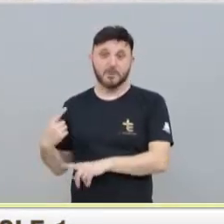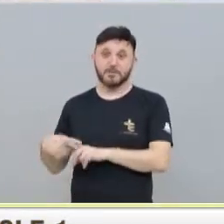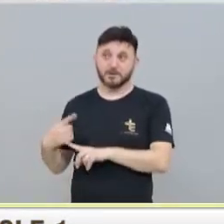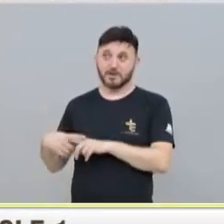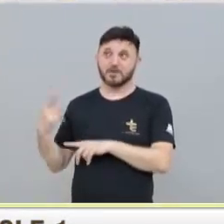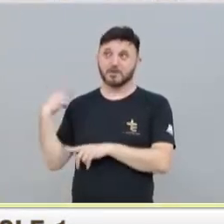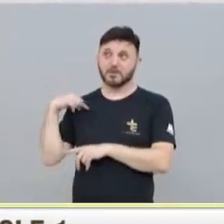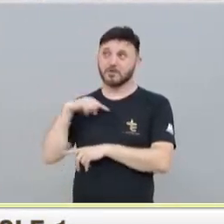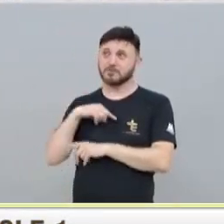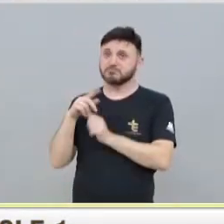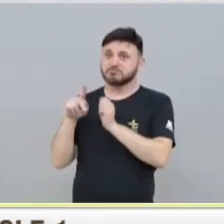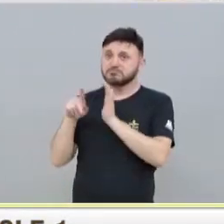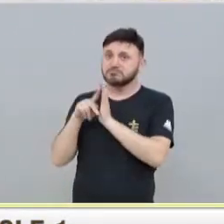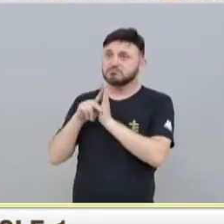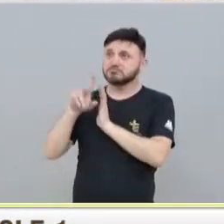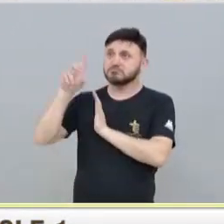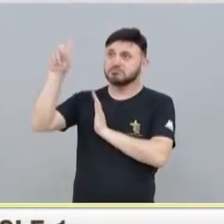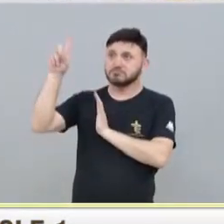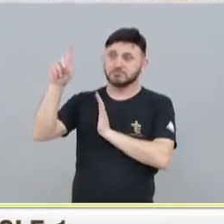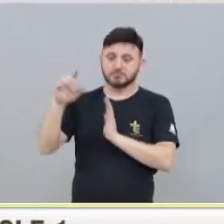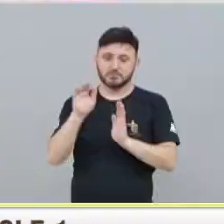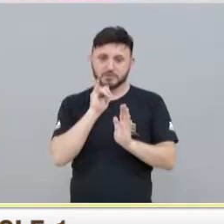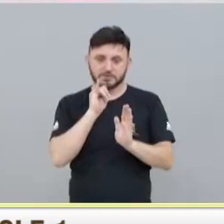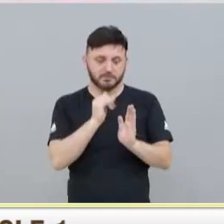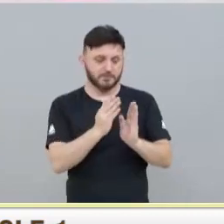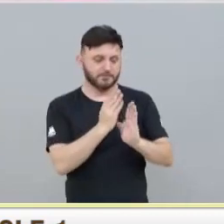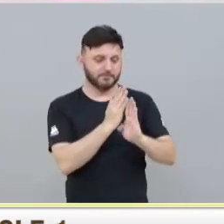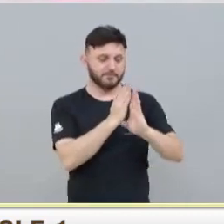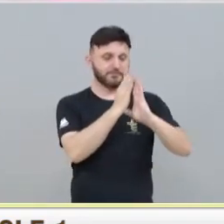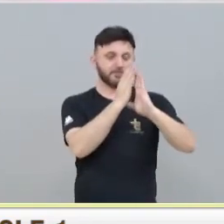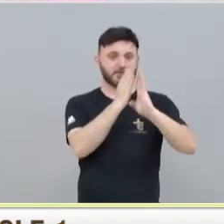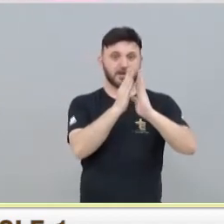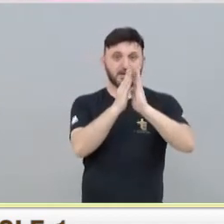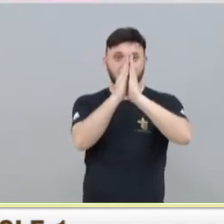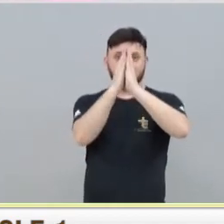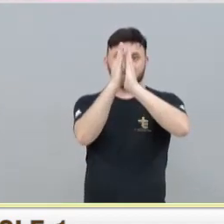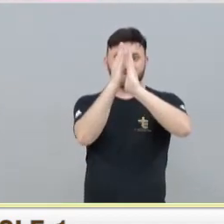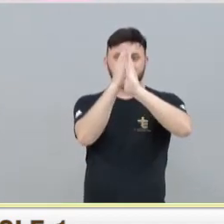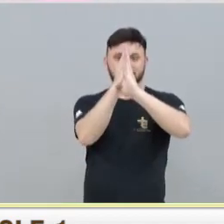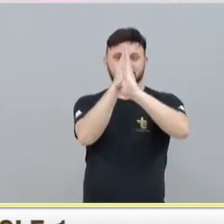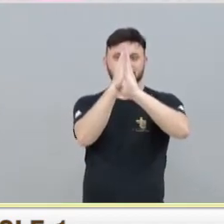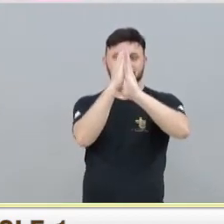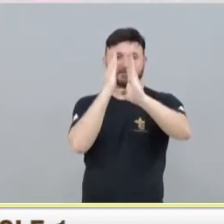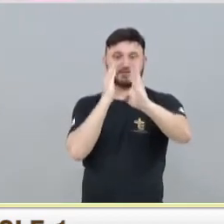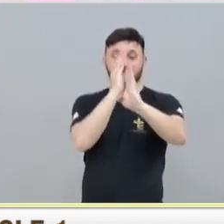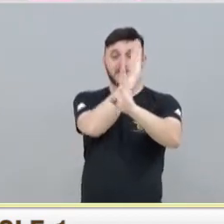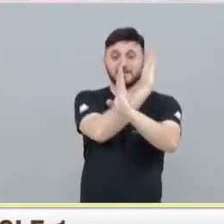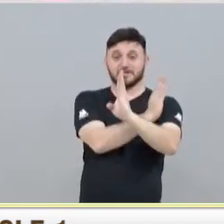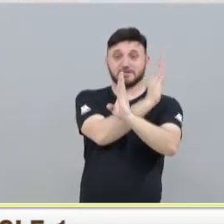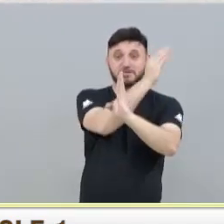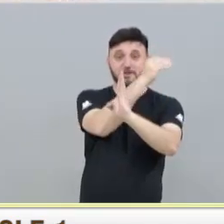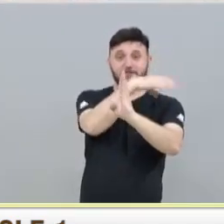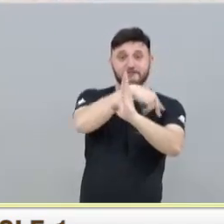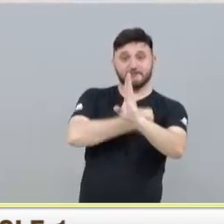do outro lado dessa vida desejosos desse deus e não podemos transpor